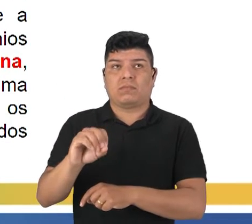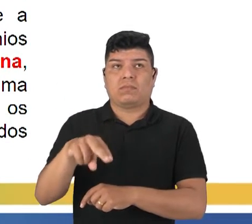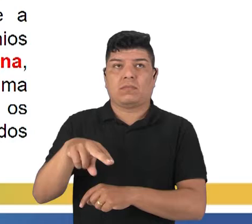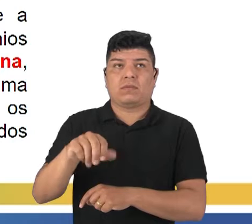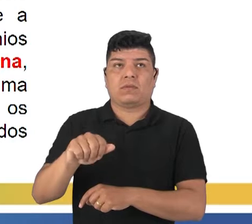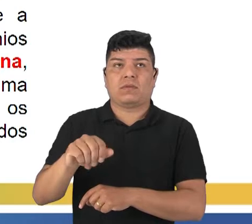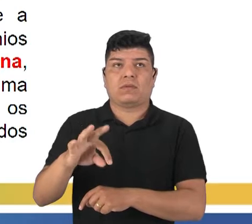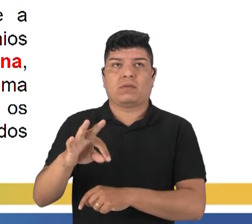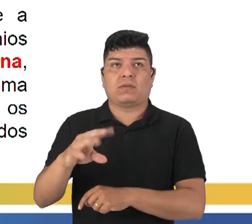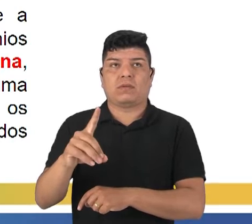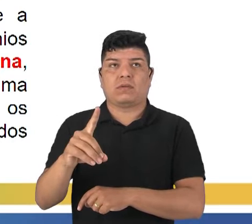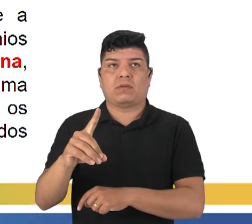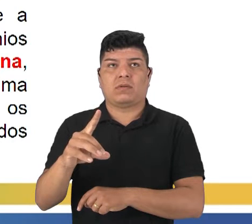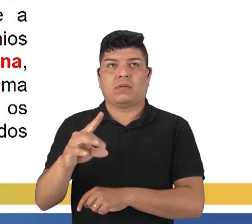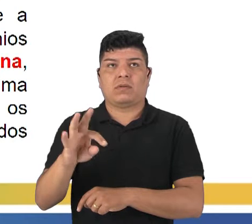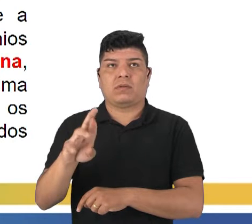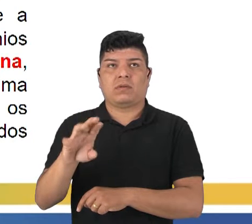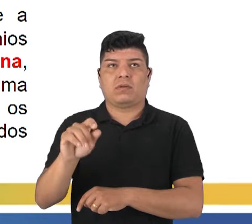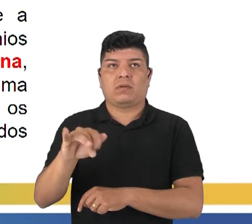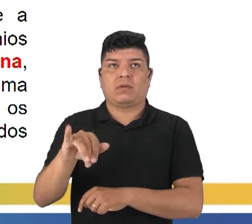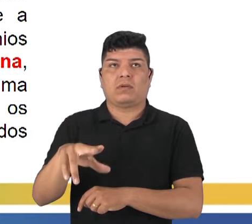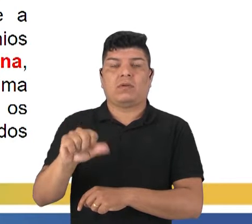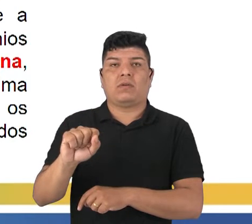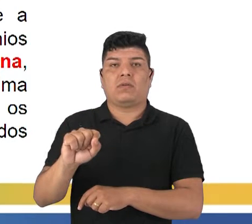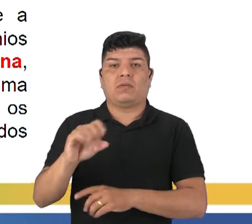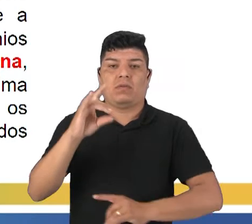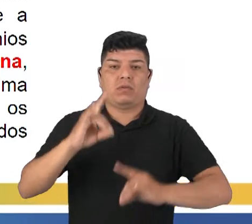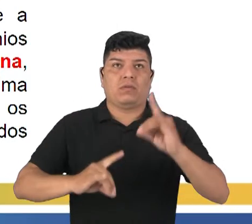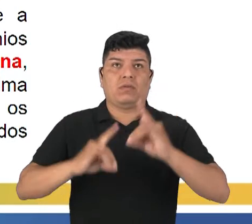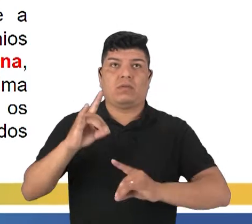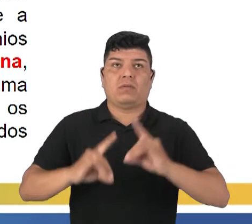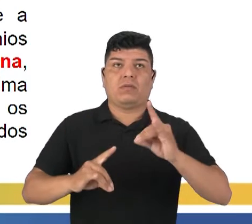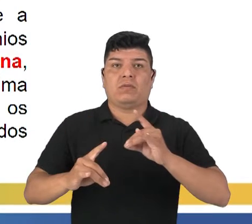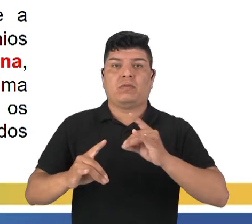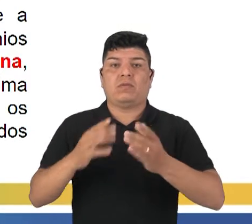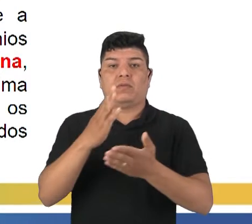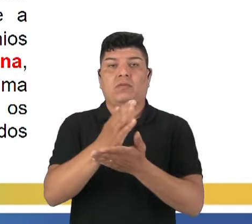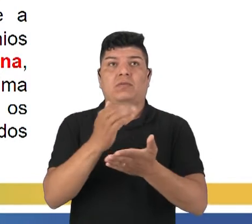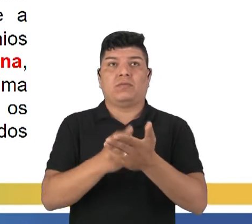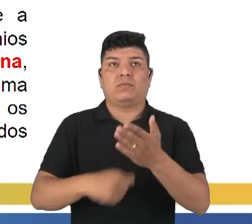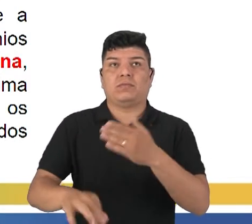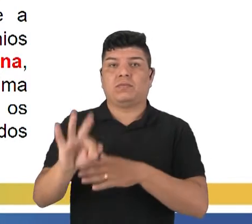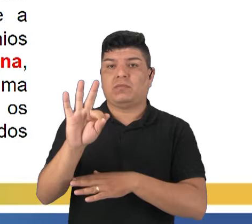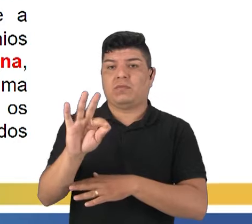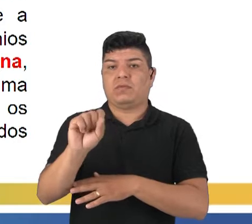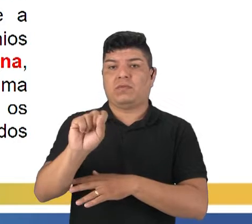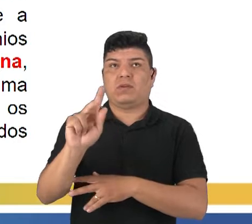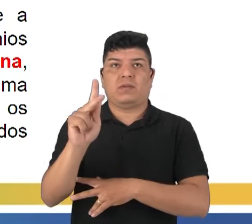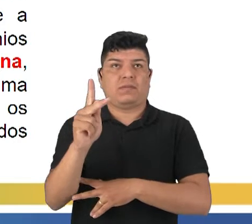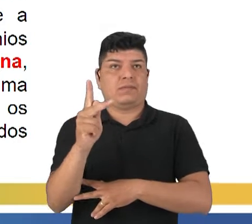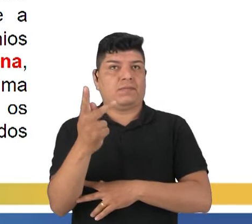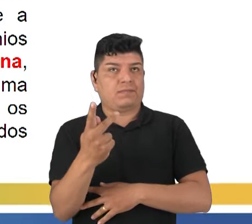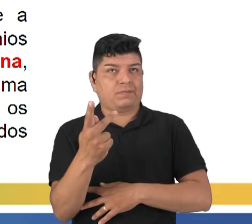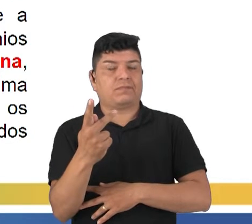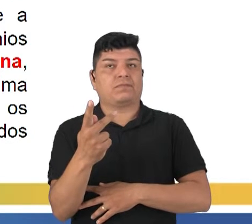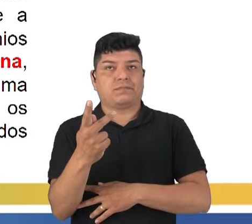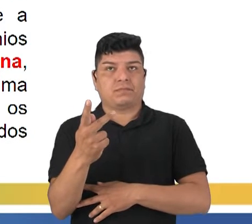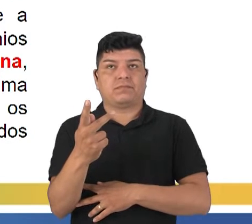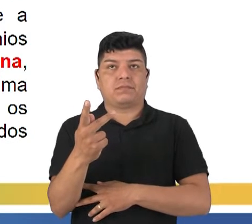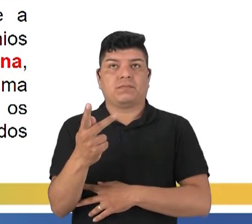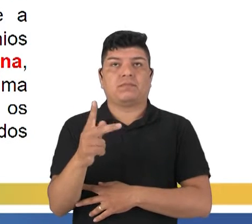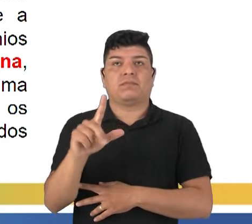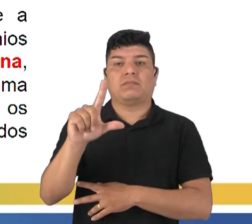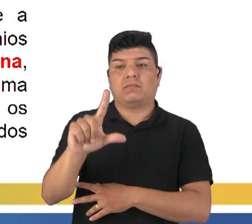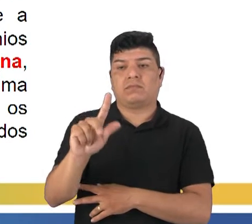As gonadotrofinas, elas são divididas no hormônio FSH, ou seja, o hormônio folículo estimulante, e